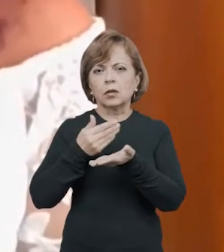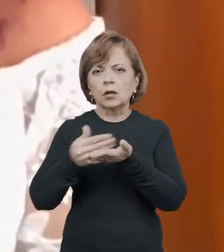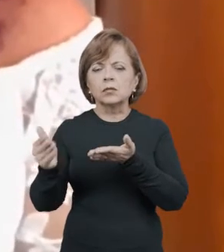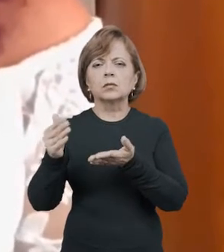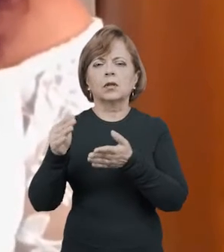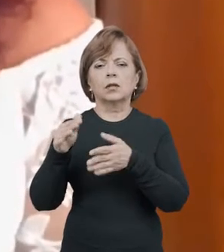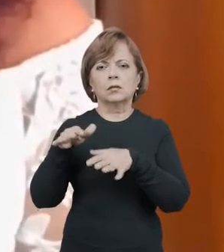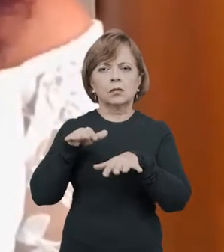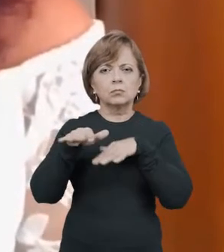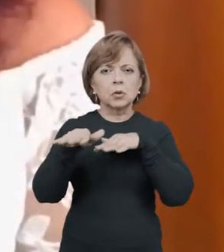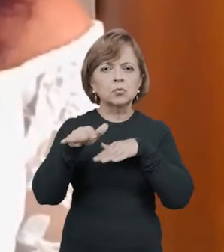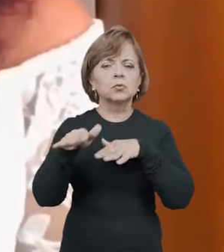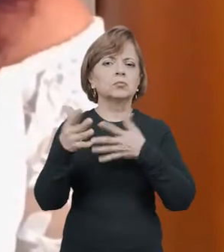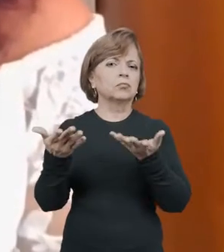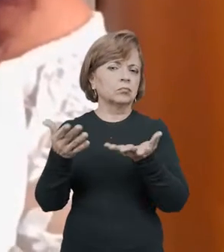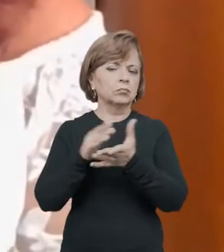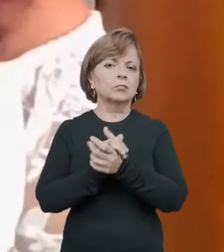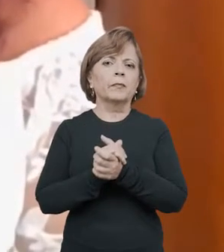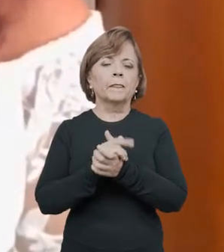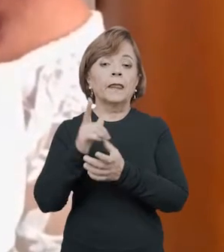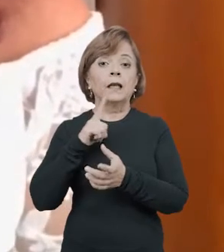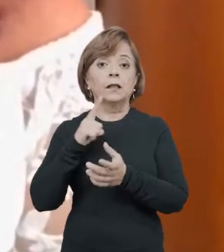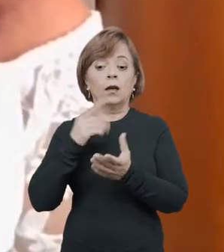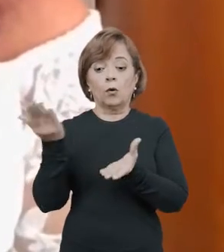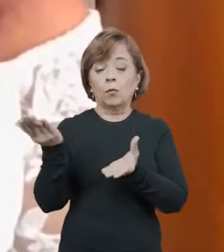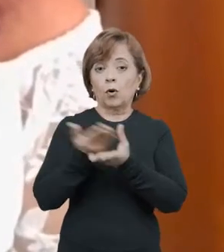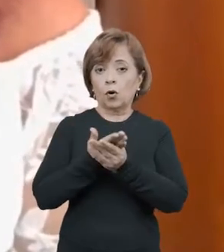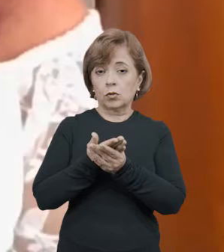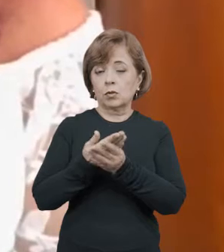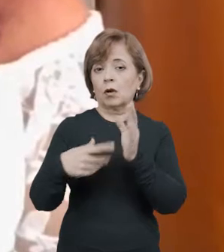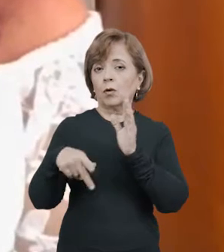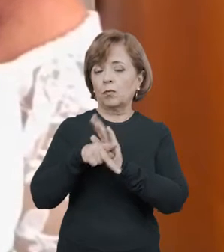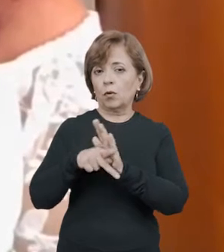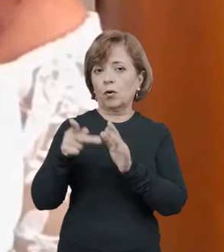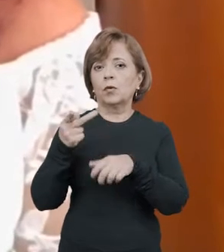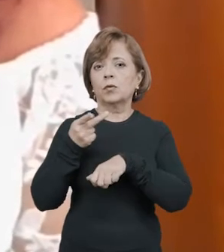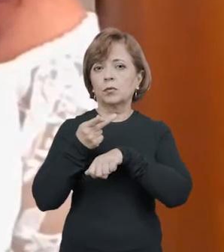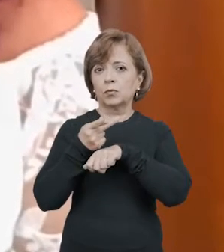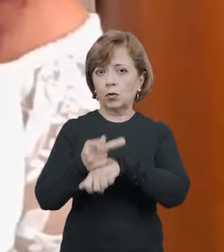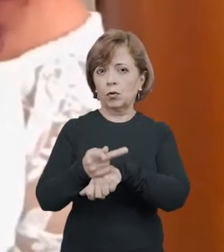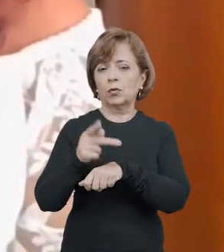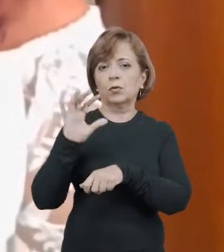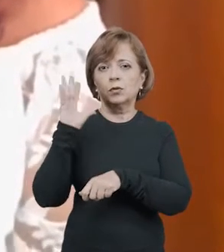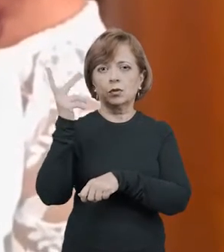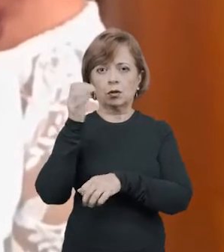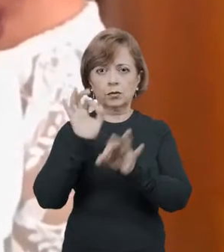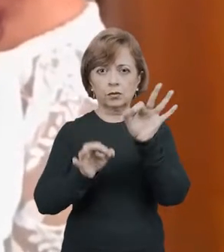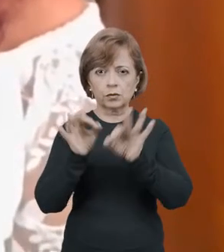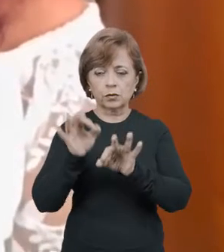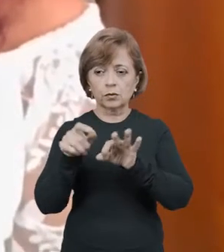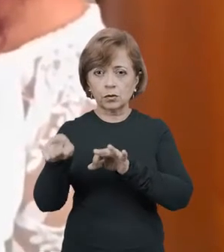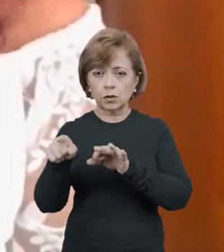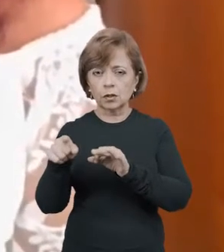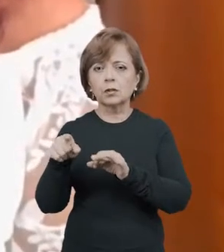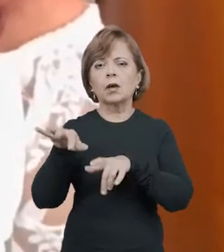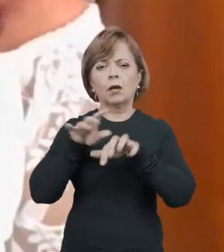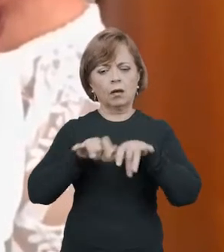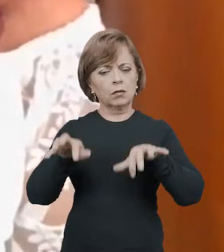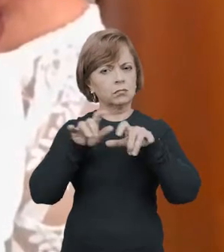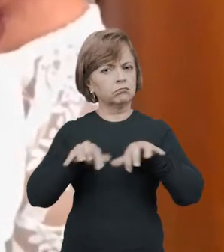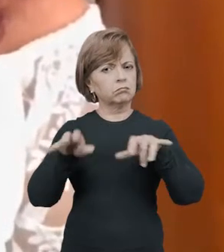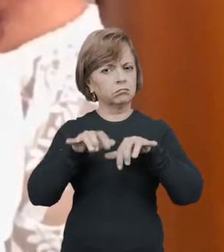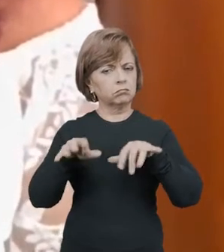dessas manifestações e pareceres nos processos de atribuição do Procurador-Geral de Justiça, e